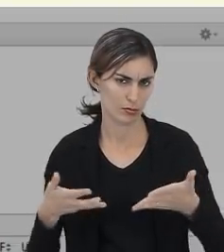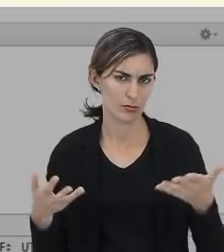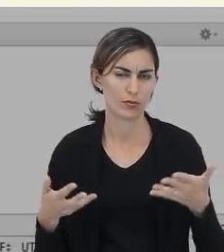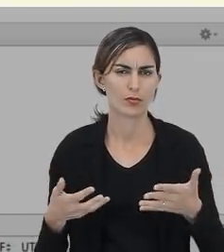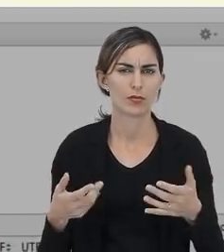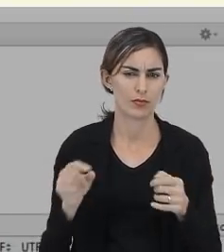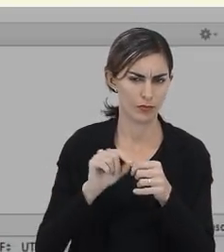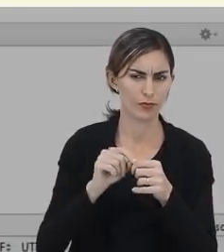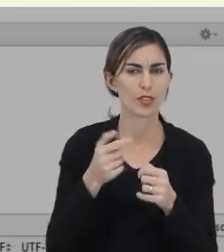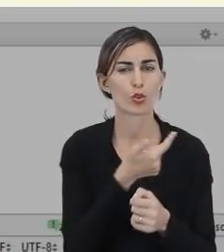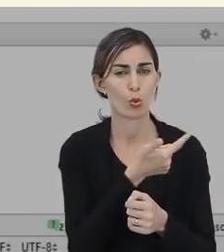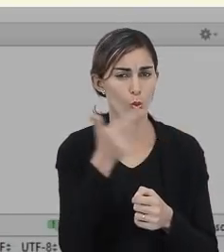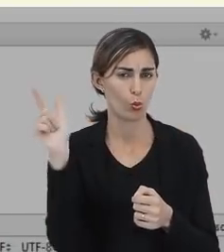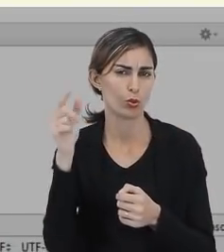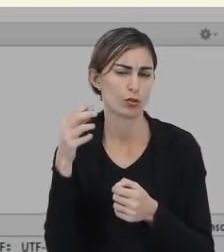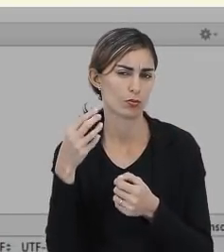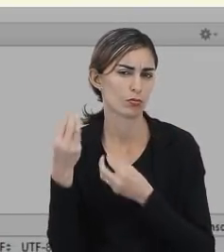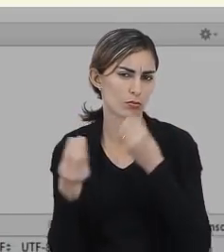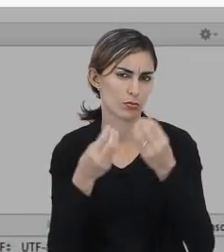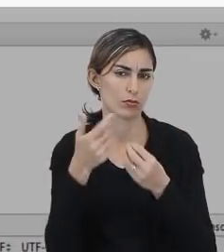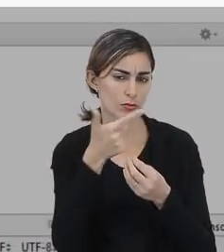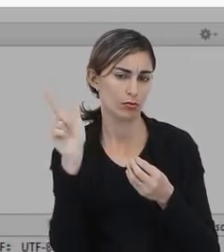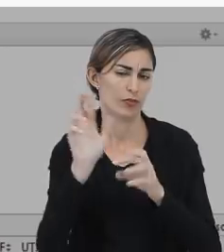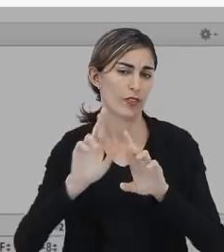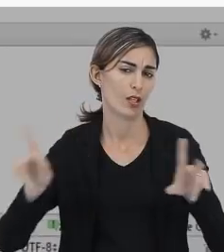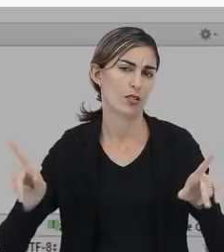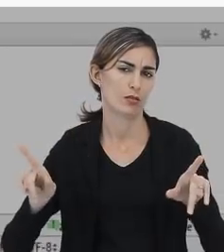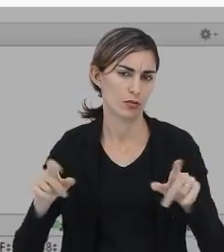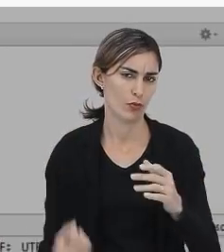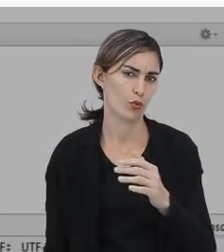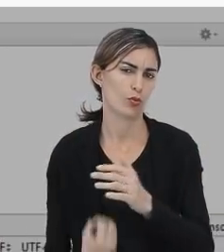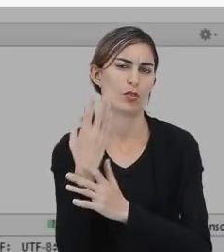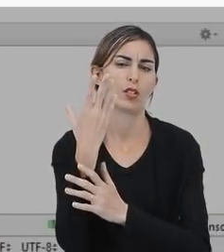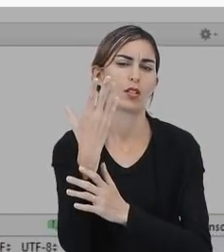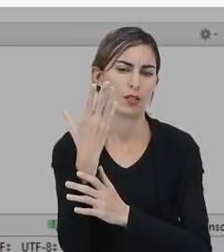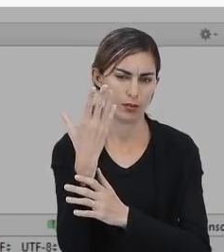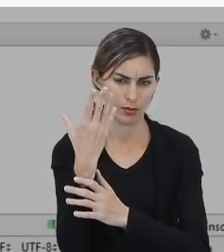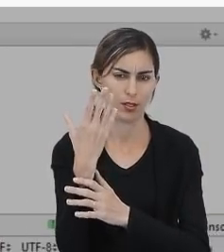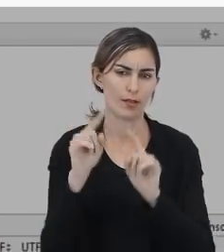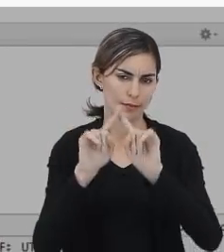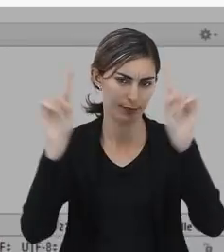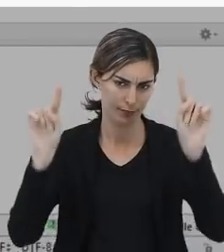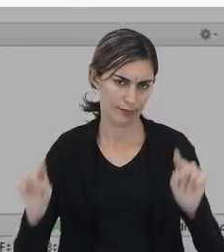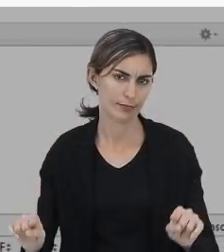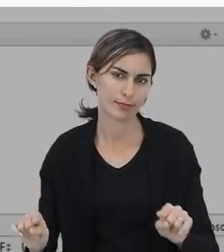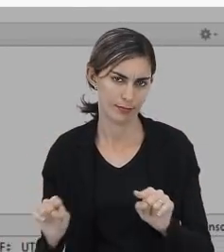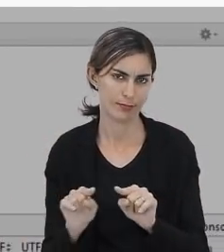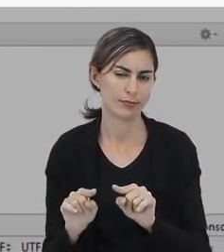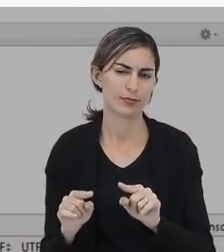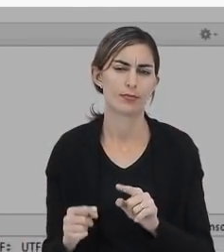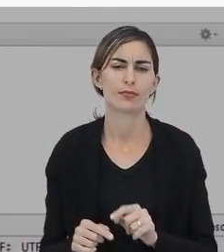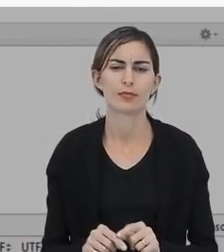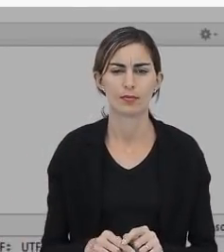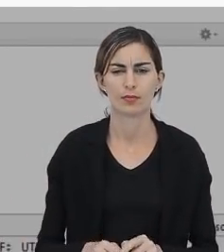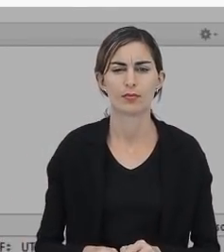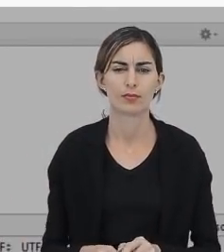Agora, eu vou fazer de uma outra forma. Eu vou criar aqui string